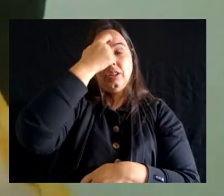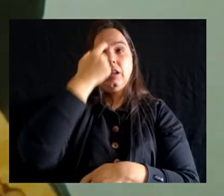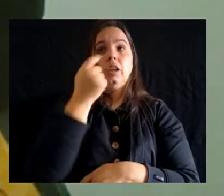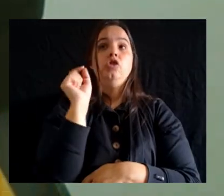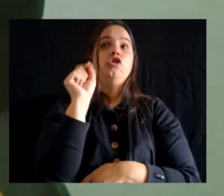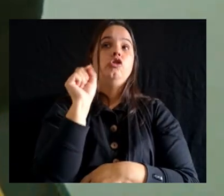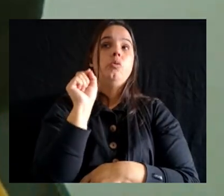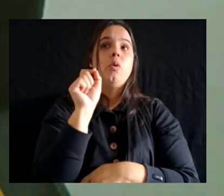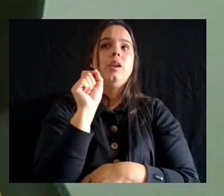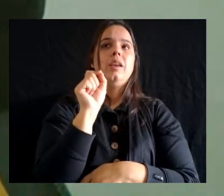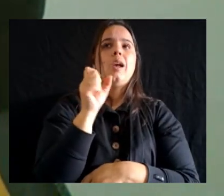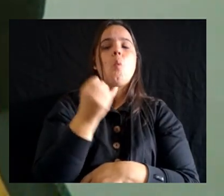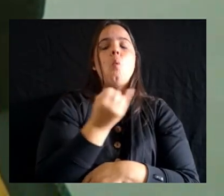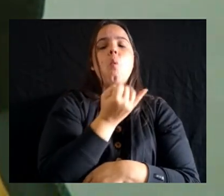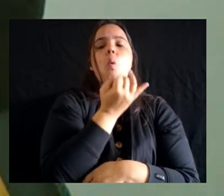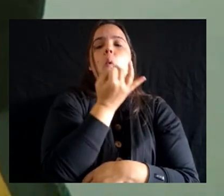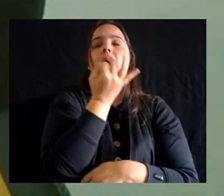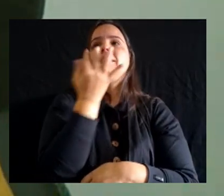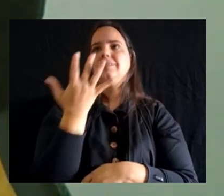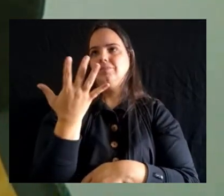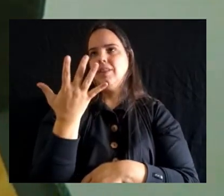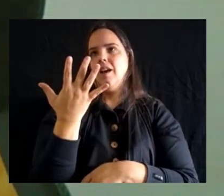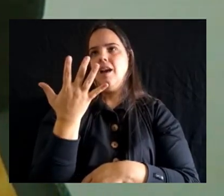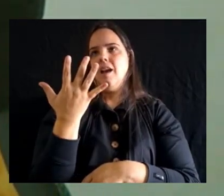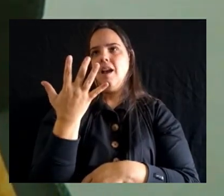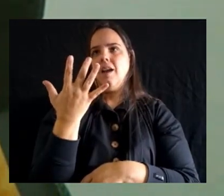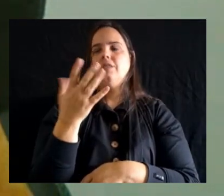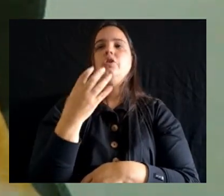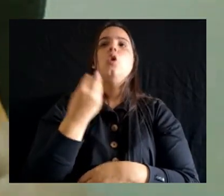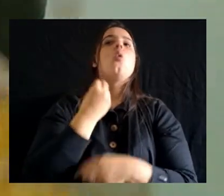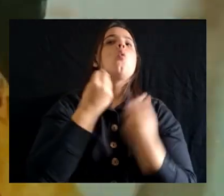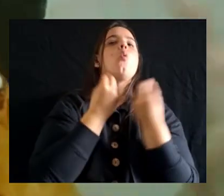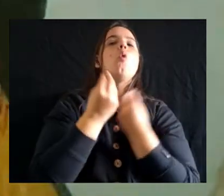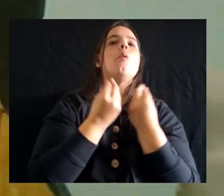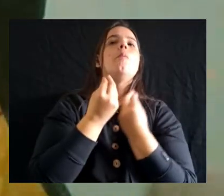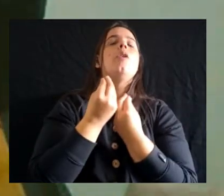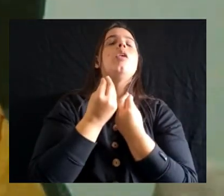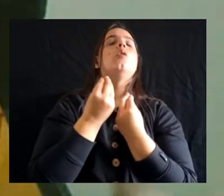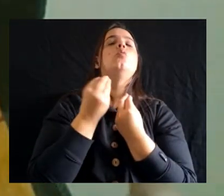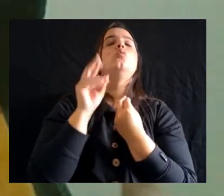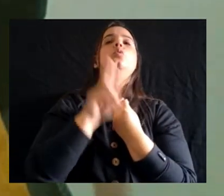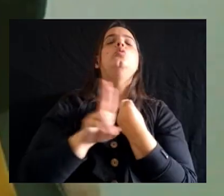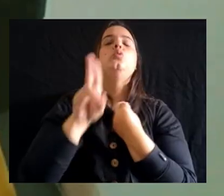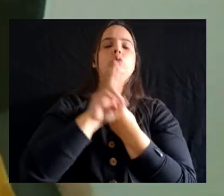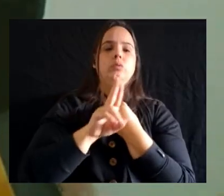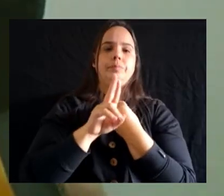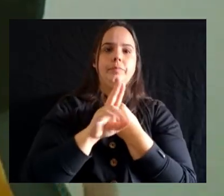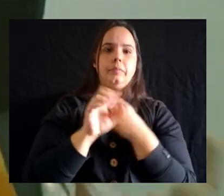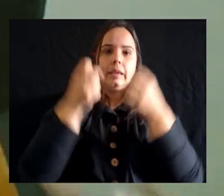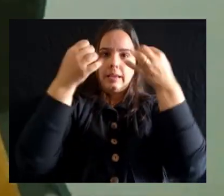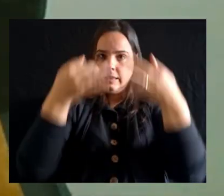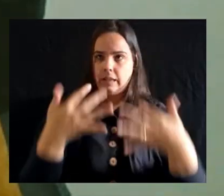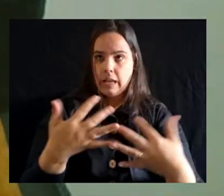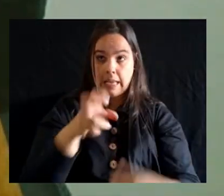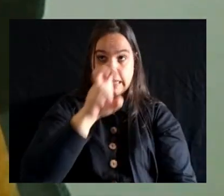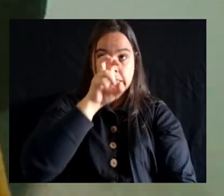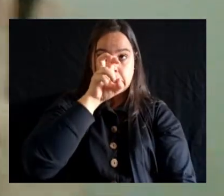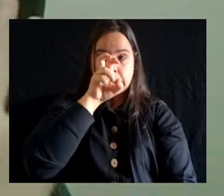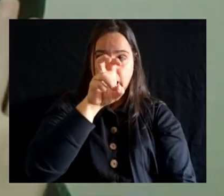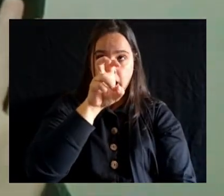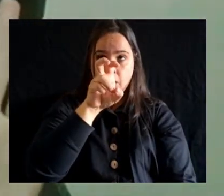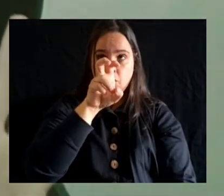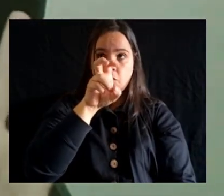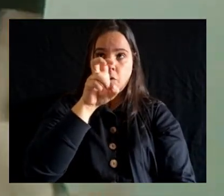e constância que isso acontece na minha vida. Das 5 refeições que eu faço no meu dia, eu como